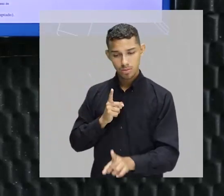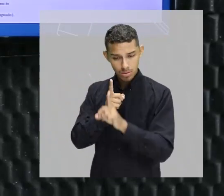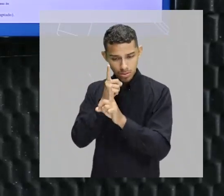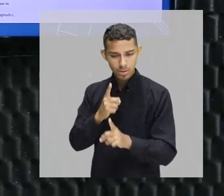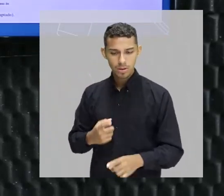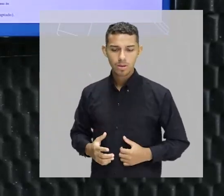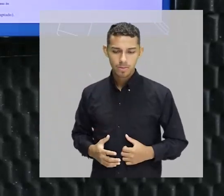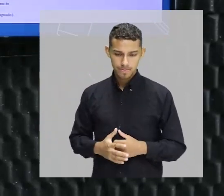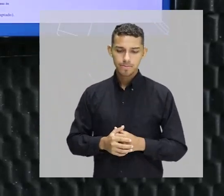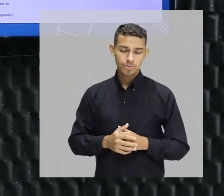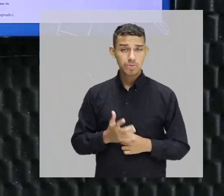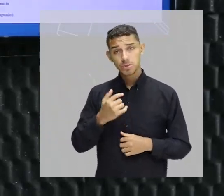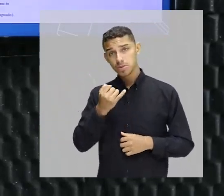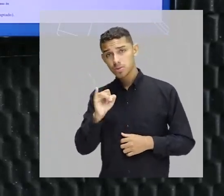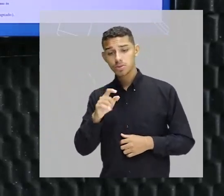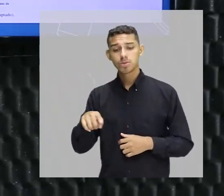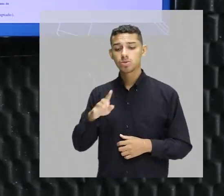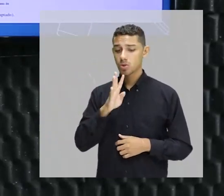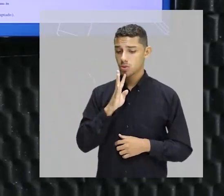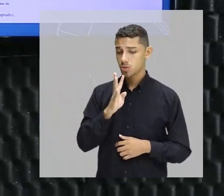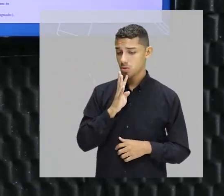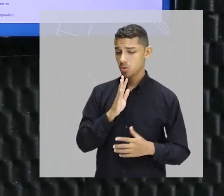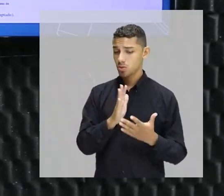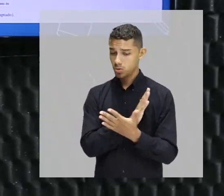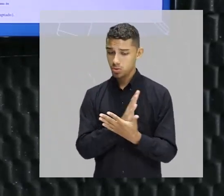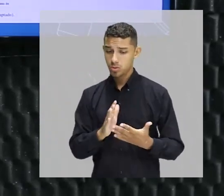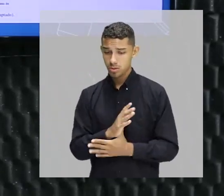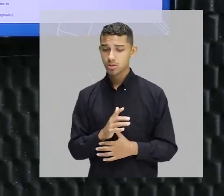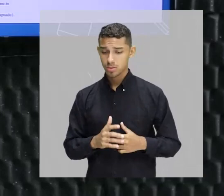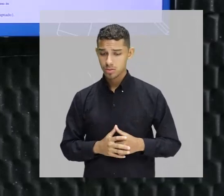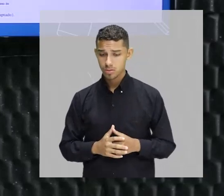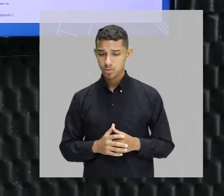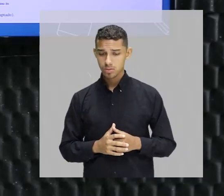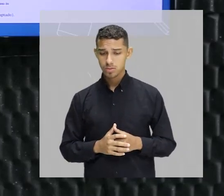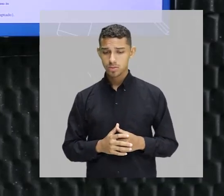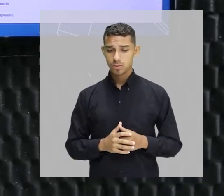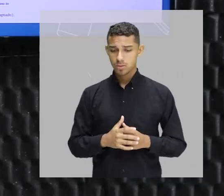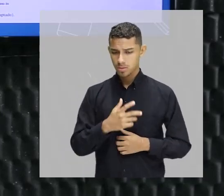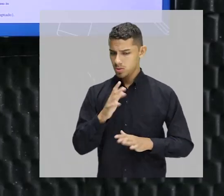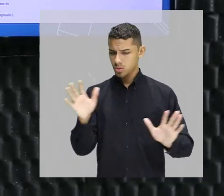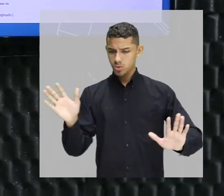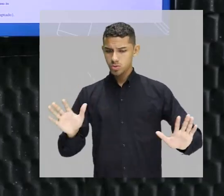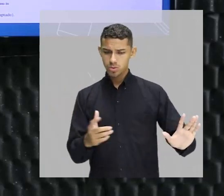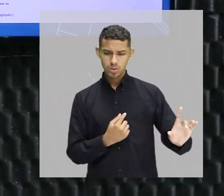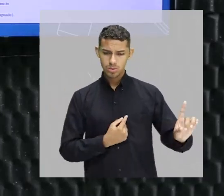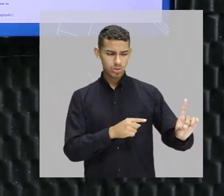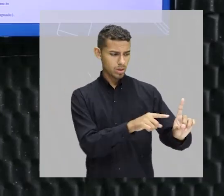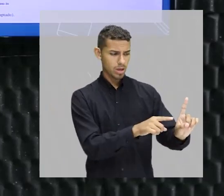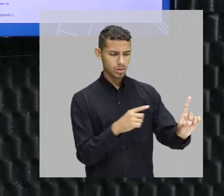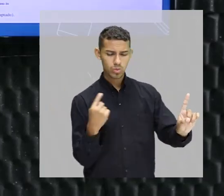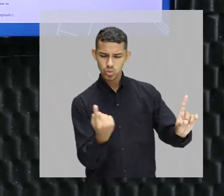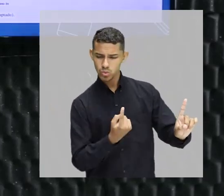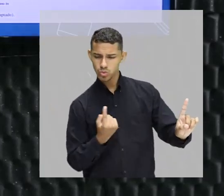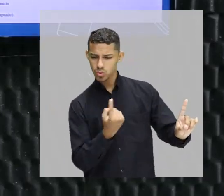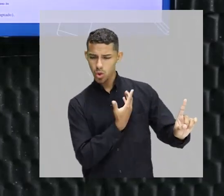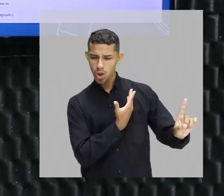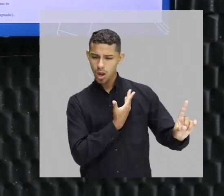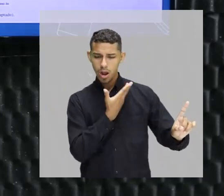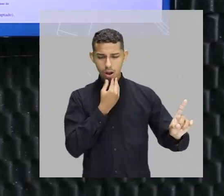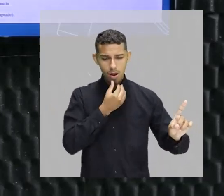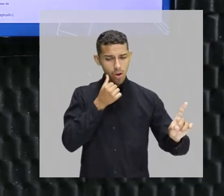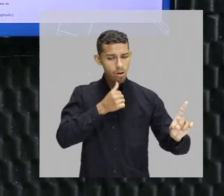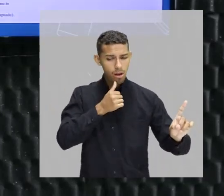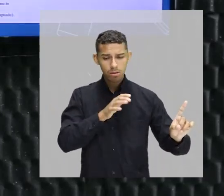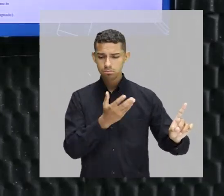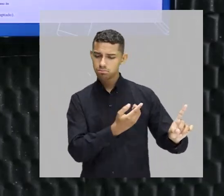você conhece alguma vítima, nunca deixes o teu amigo ou amiga sozinho ou sozinha.